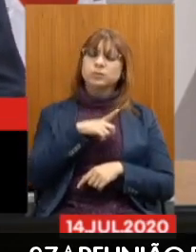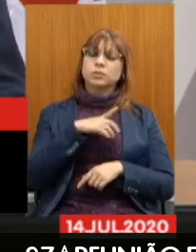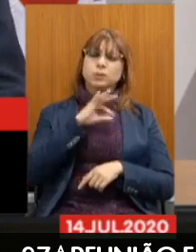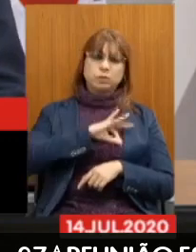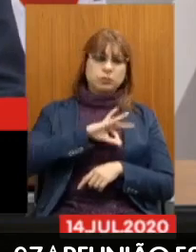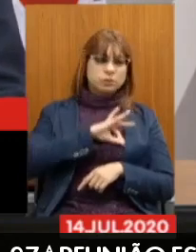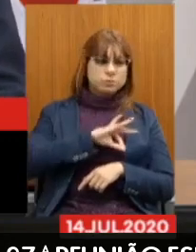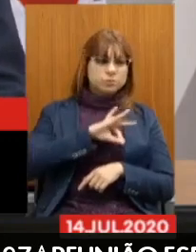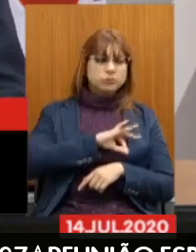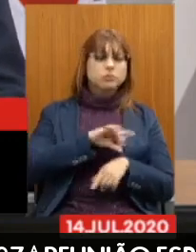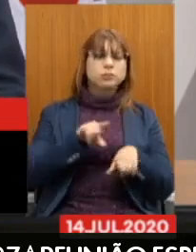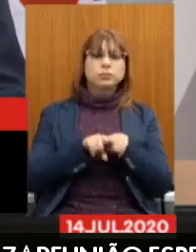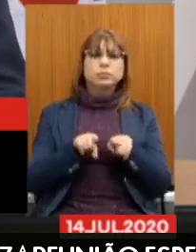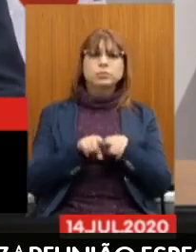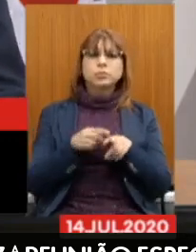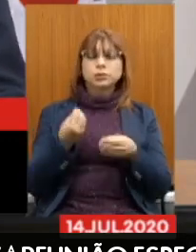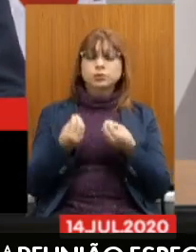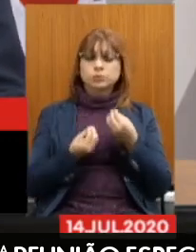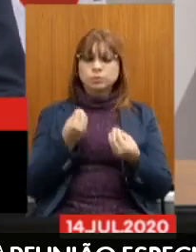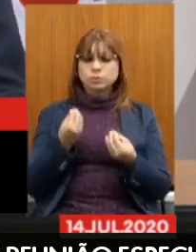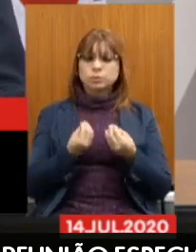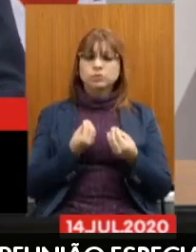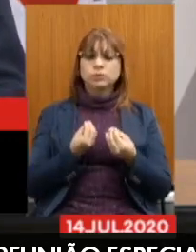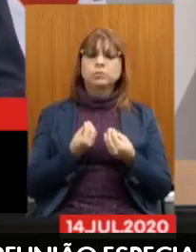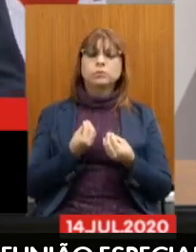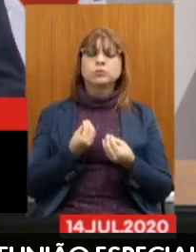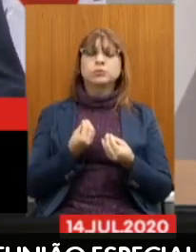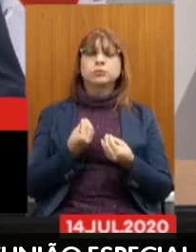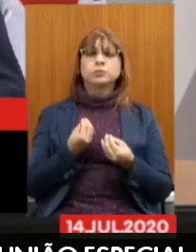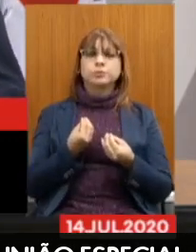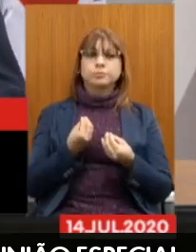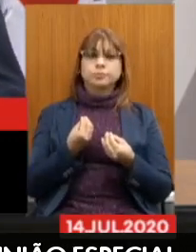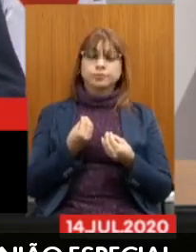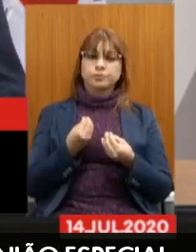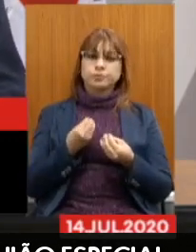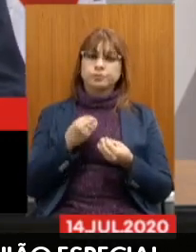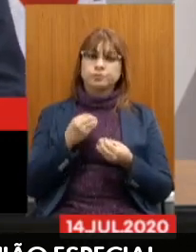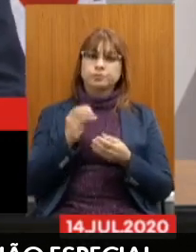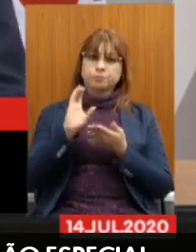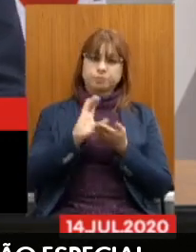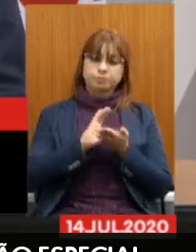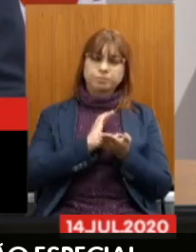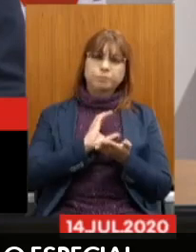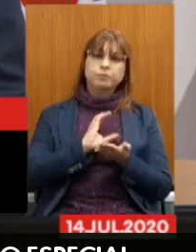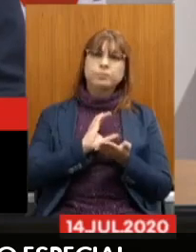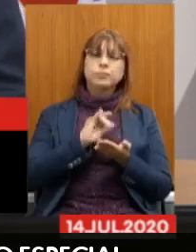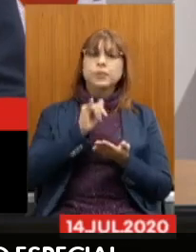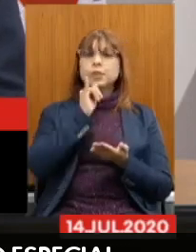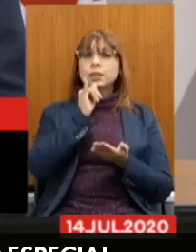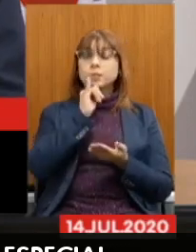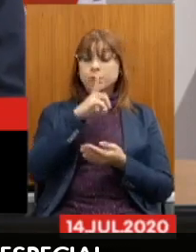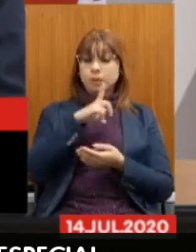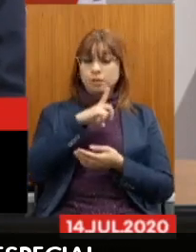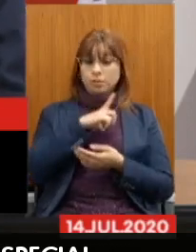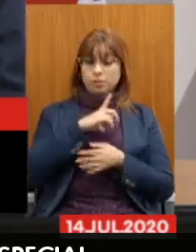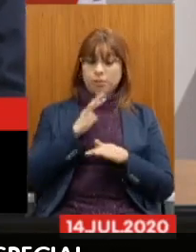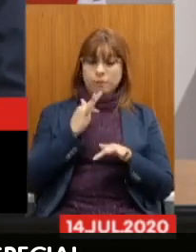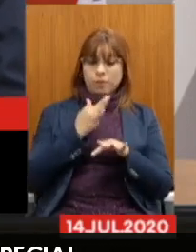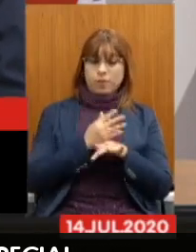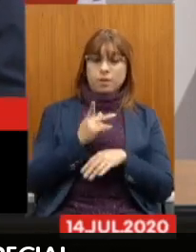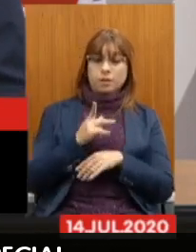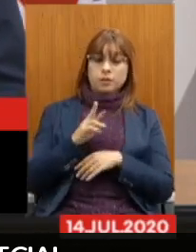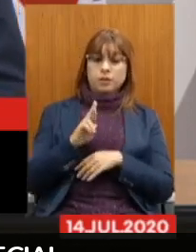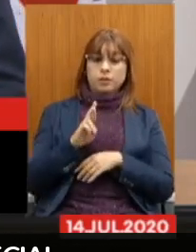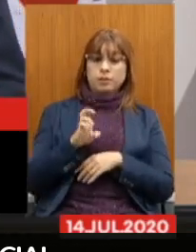de remuneração que a gente tem. Se a gente tem umas férias-prêmio, a gente não tem um fundo de